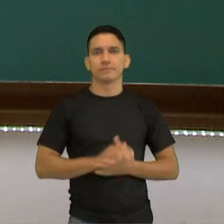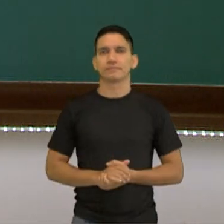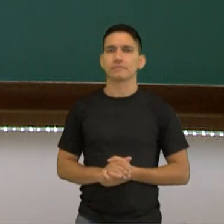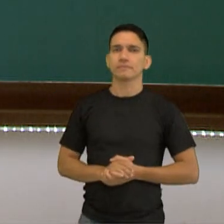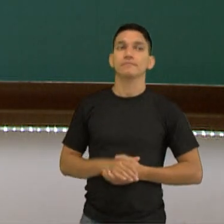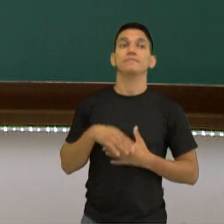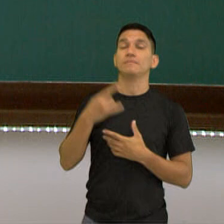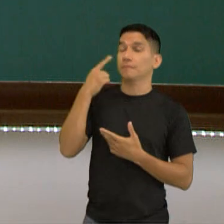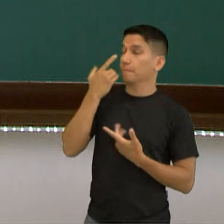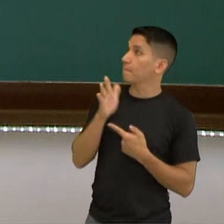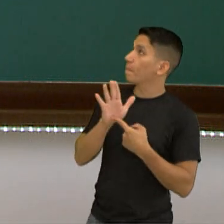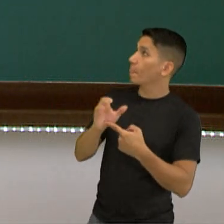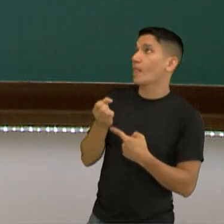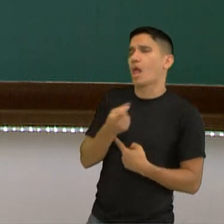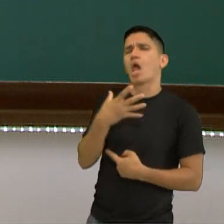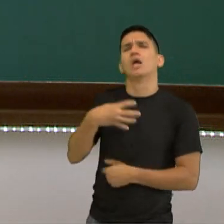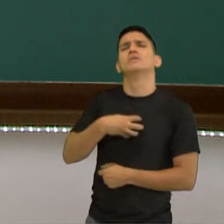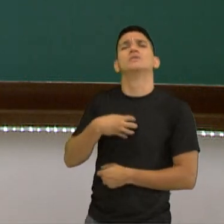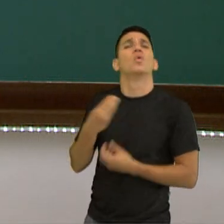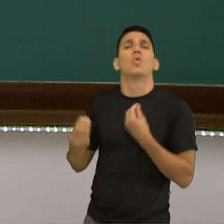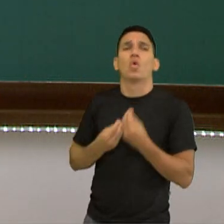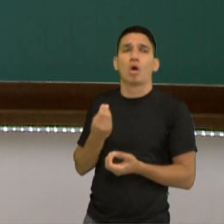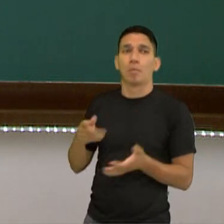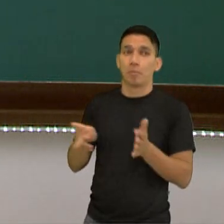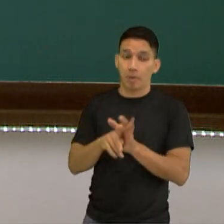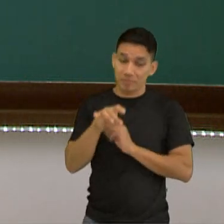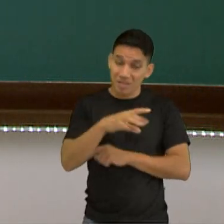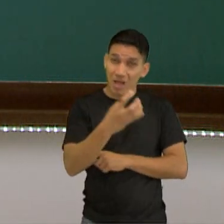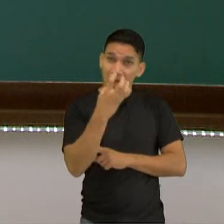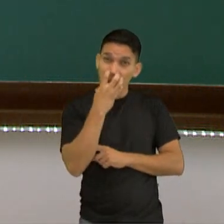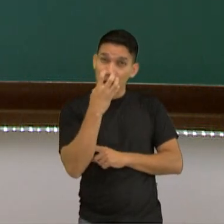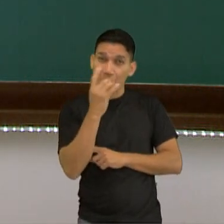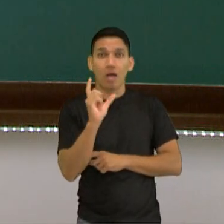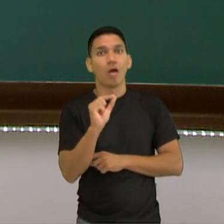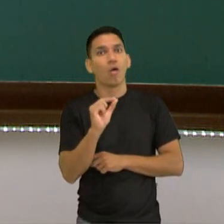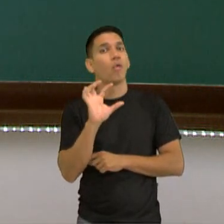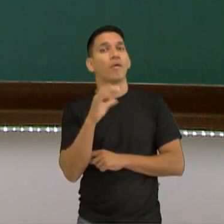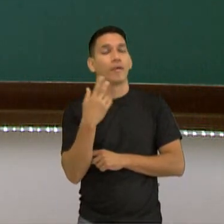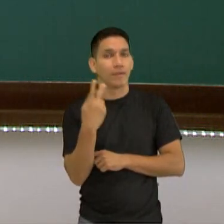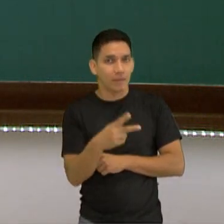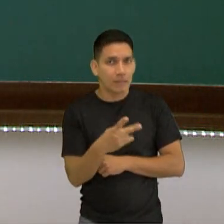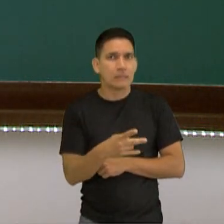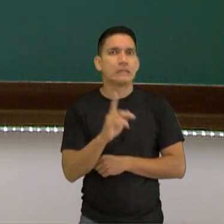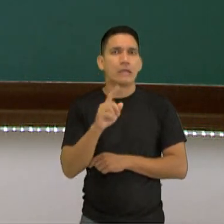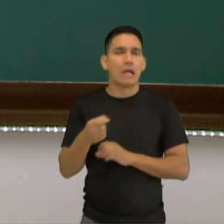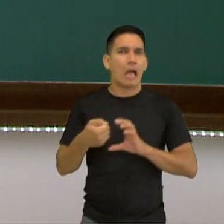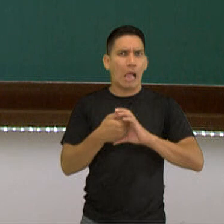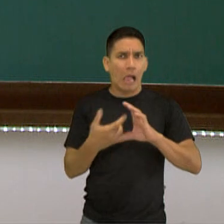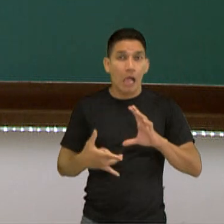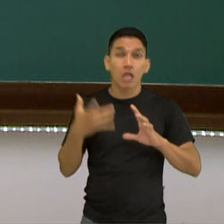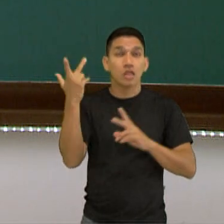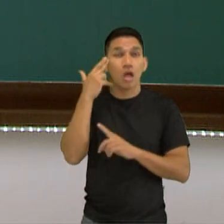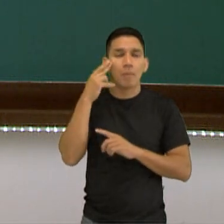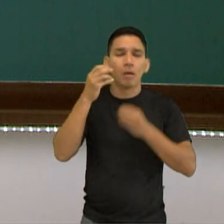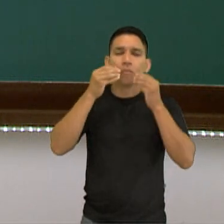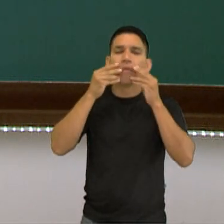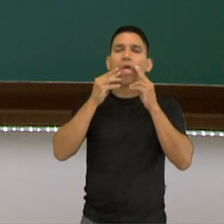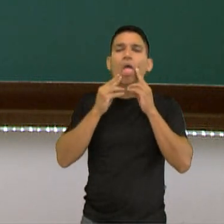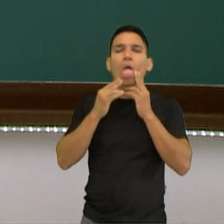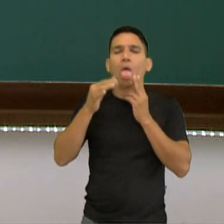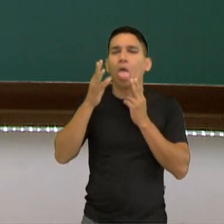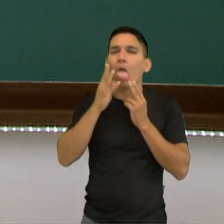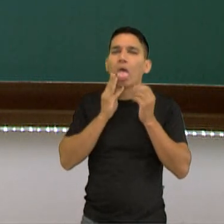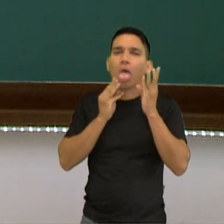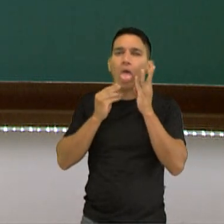eu mostro para vocês alguns sintomas, né? Então no cachorro, né, nos nossos animais é muito característico babar, né? Eles